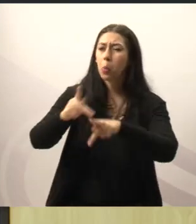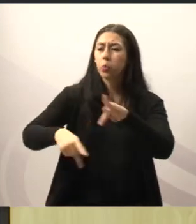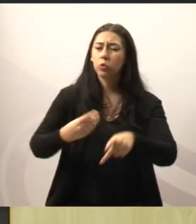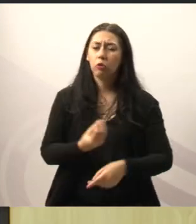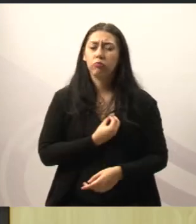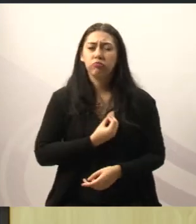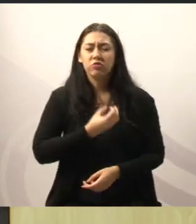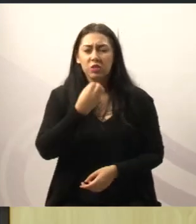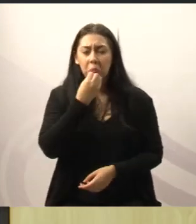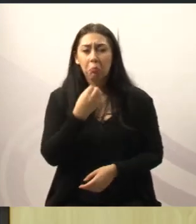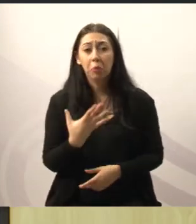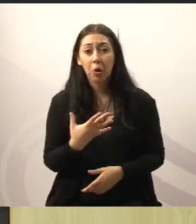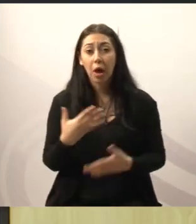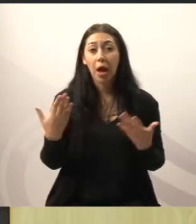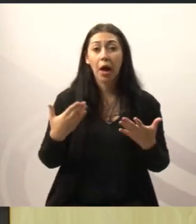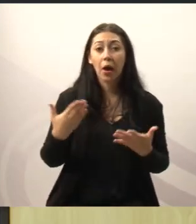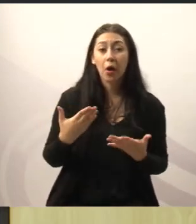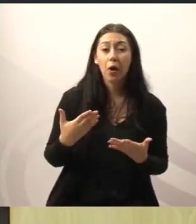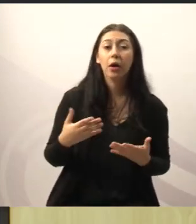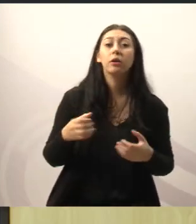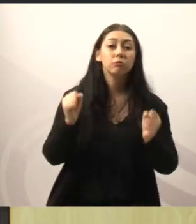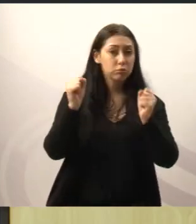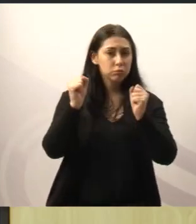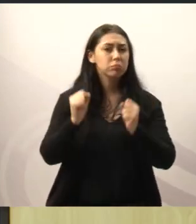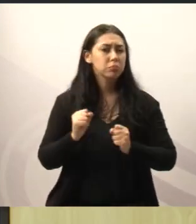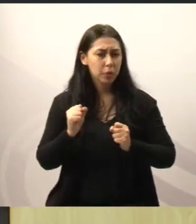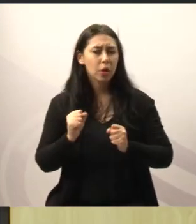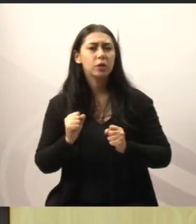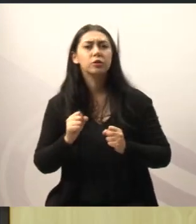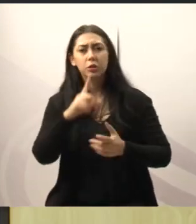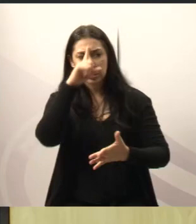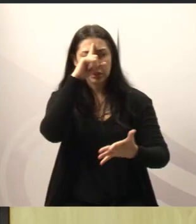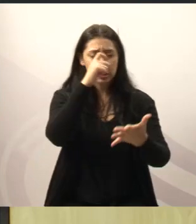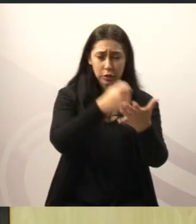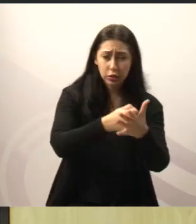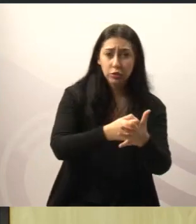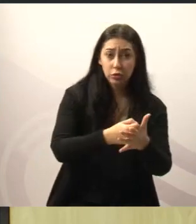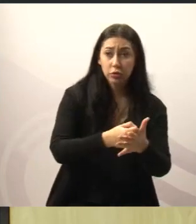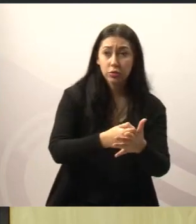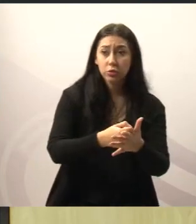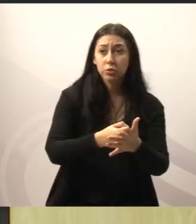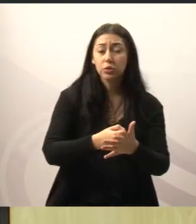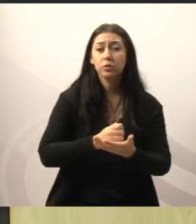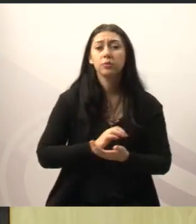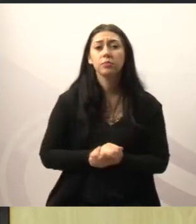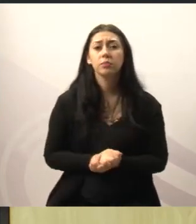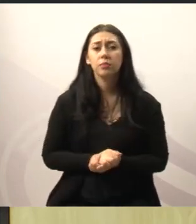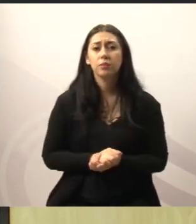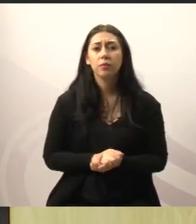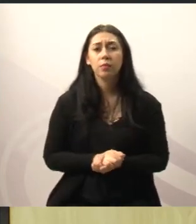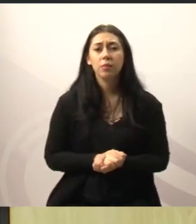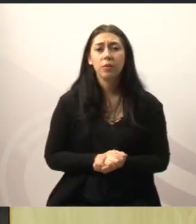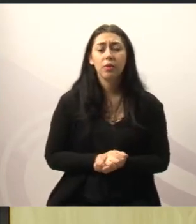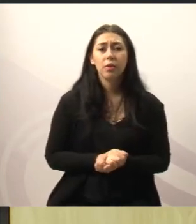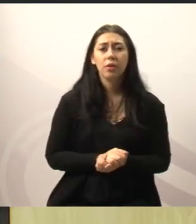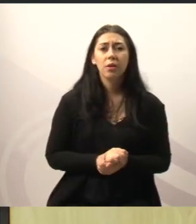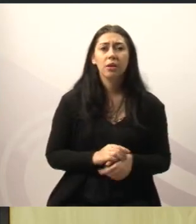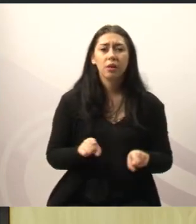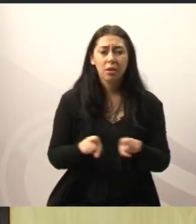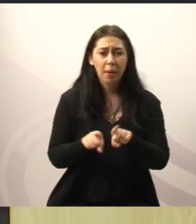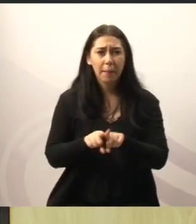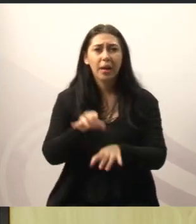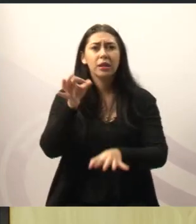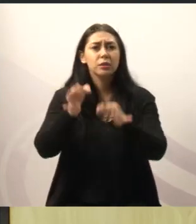que neste ato de gestão possui a legitimidade somada à vontade popular e deve ser intrínseca à ação do Poder Judiciário,